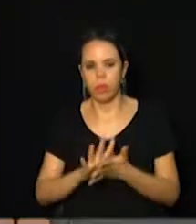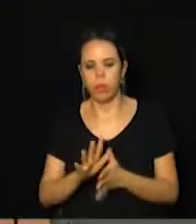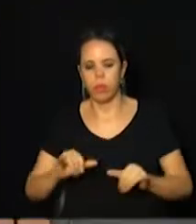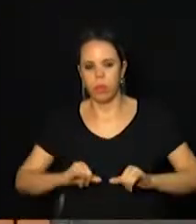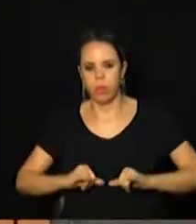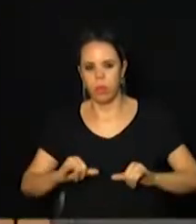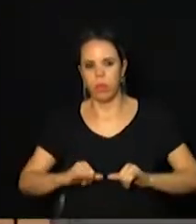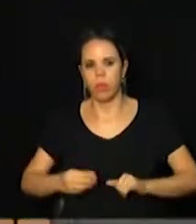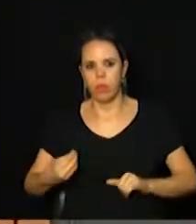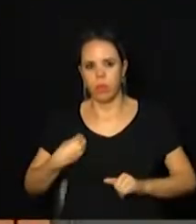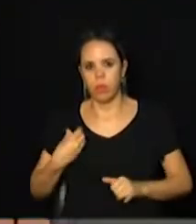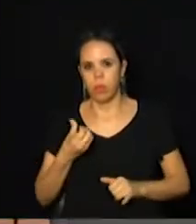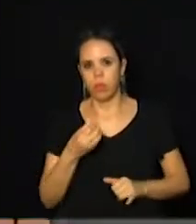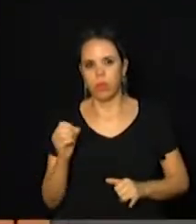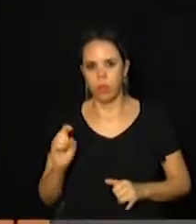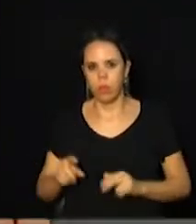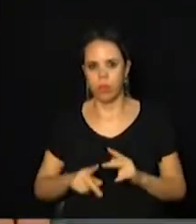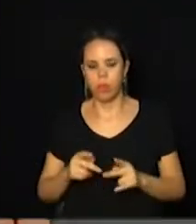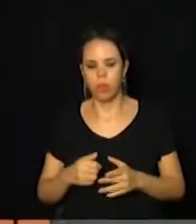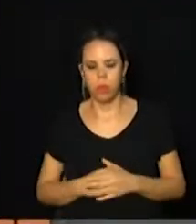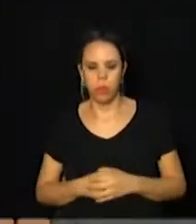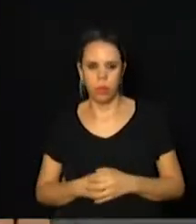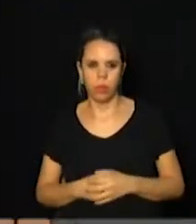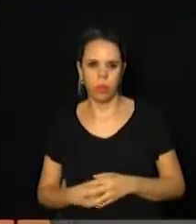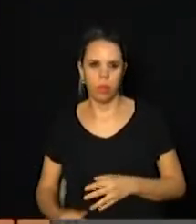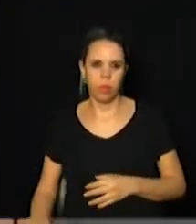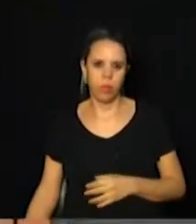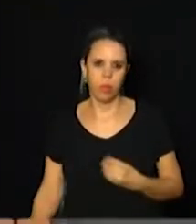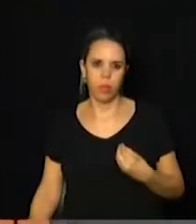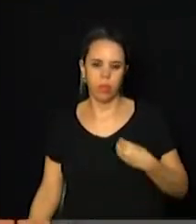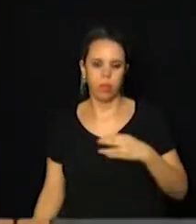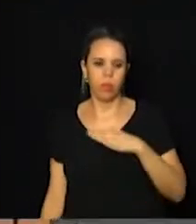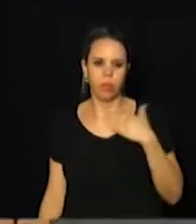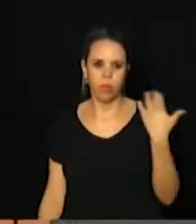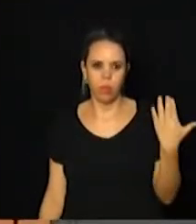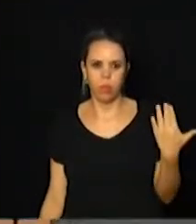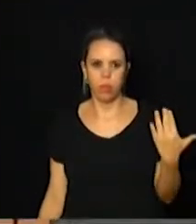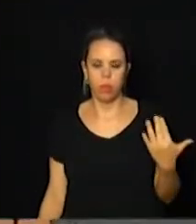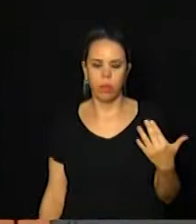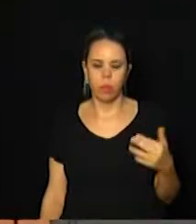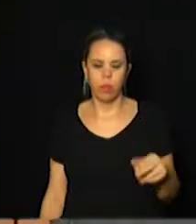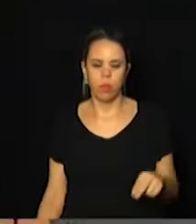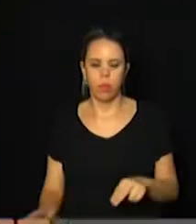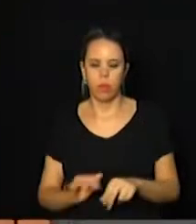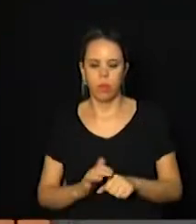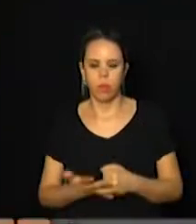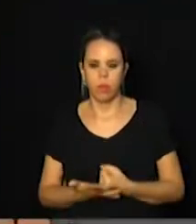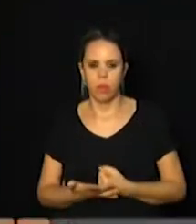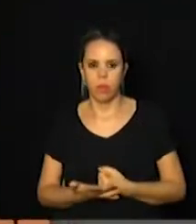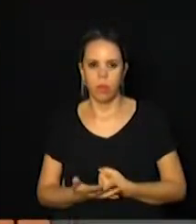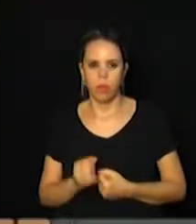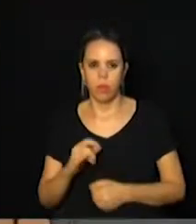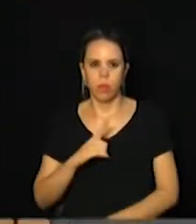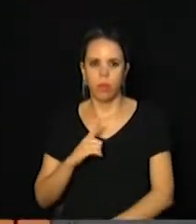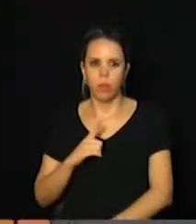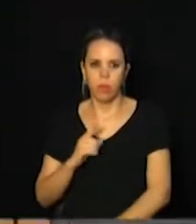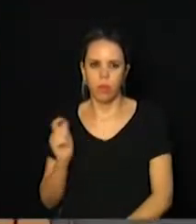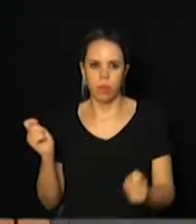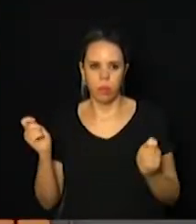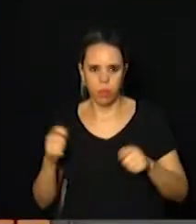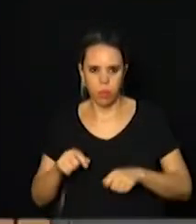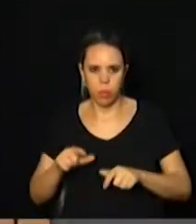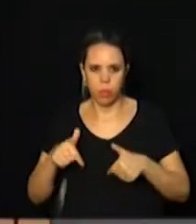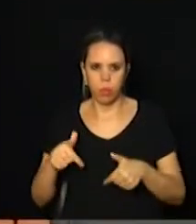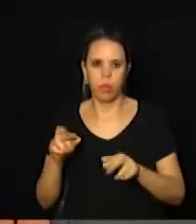nós estamos vivendo de 600 mil é vida sair sem fadas que se tivesse tido uma